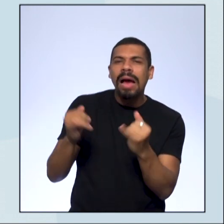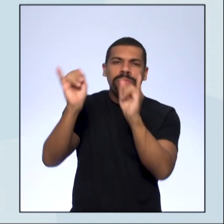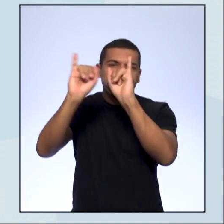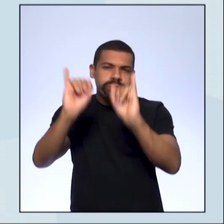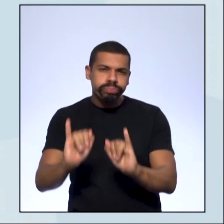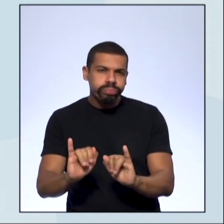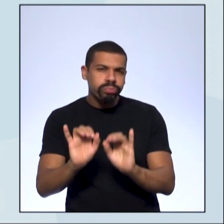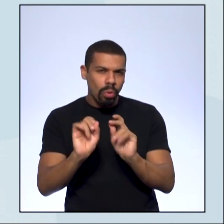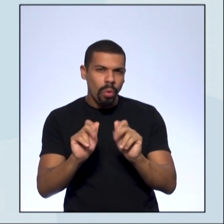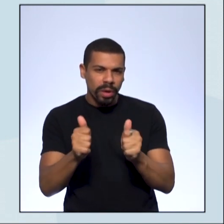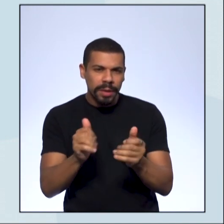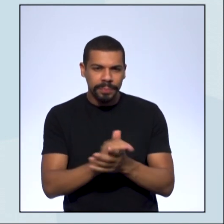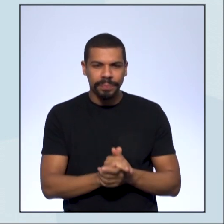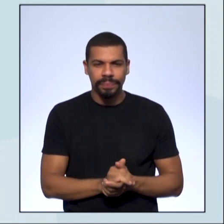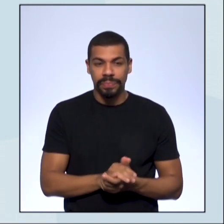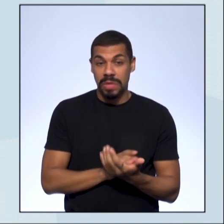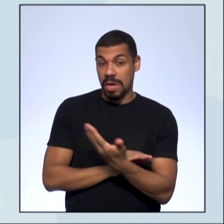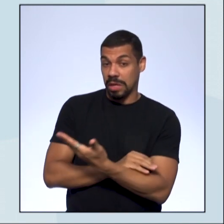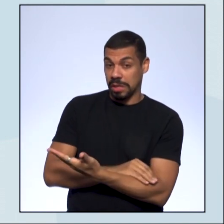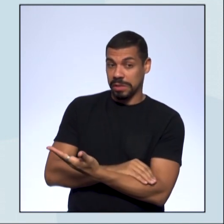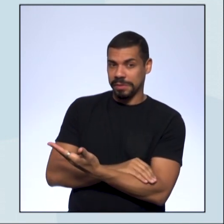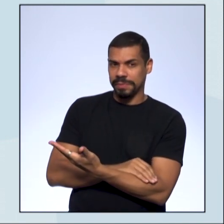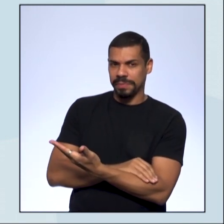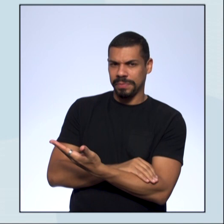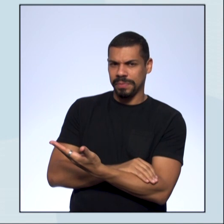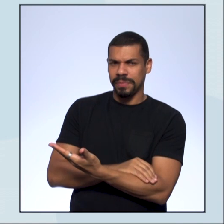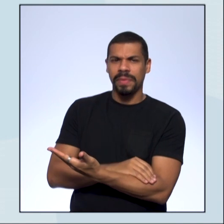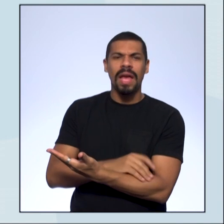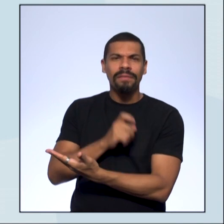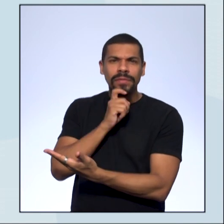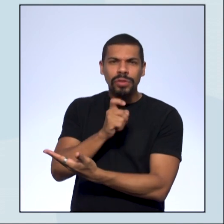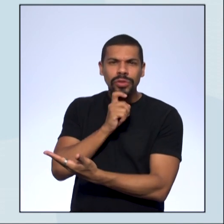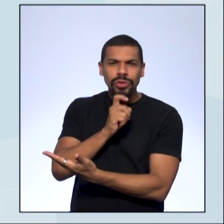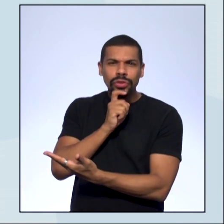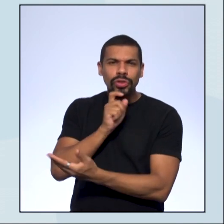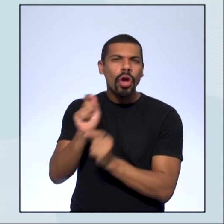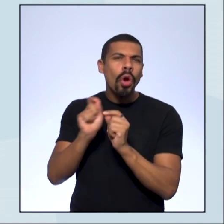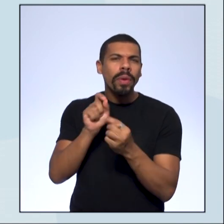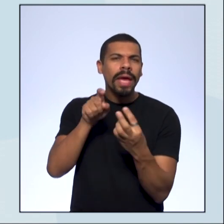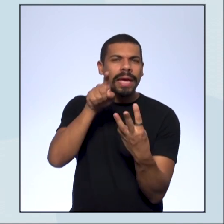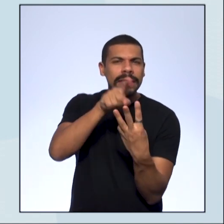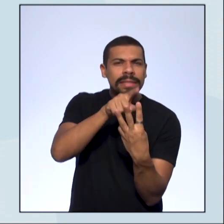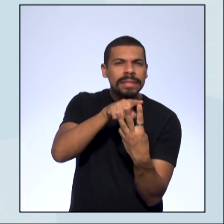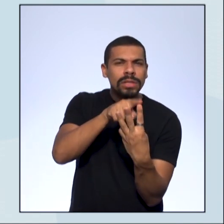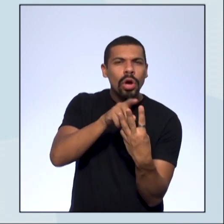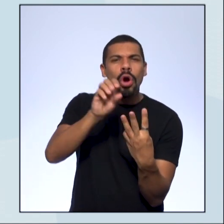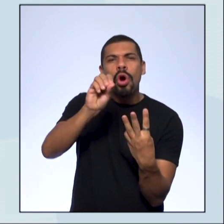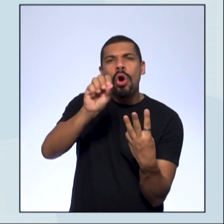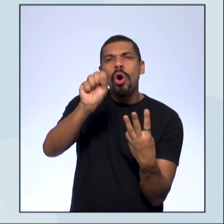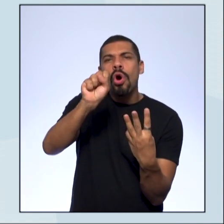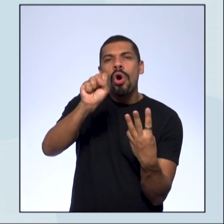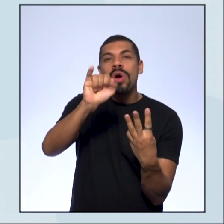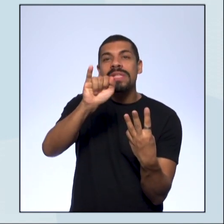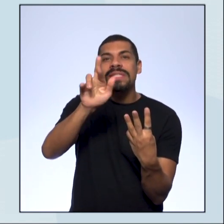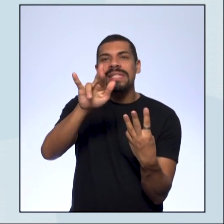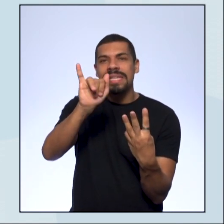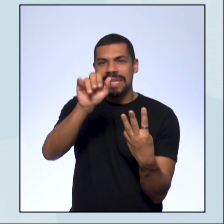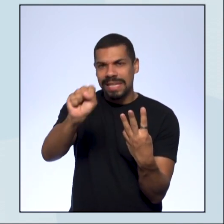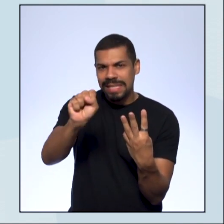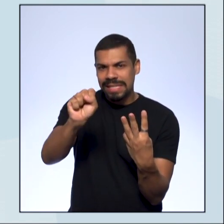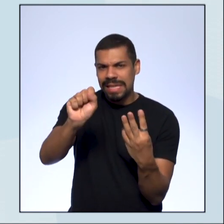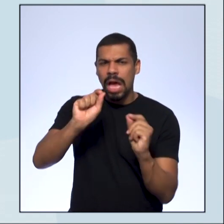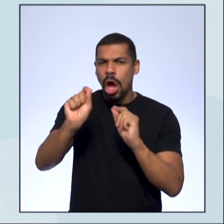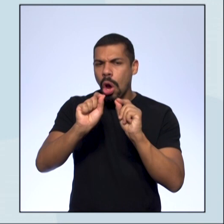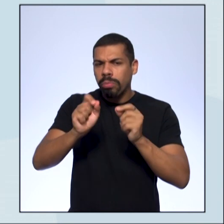vocês estão vendo ali de roupa branca é o Osíris. Como ele tem uma correspondência com a fertilidade do solo, ele tem a